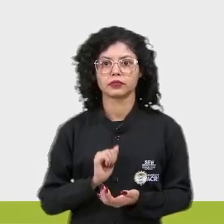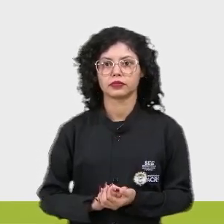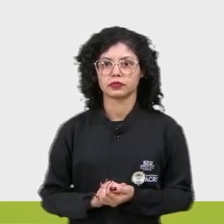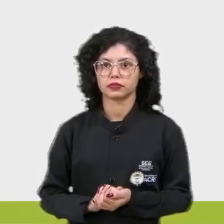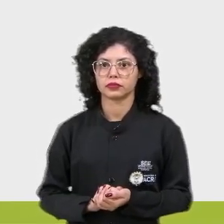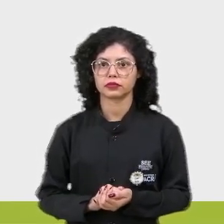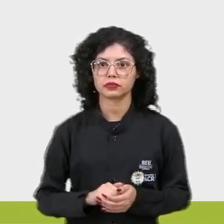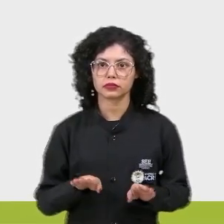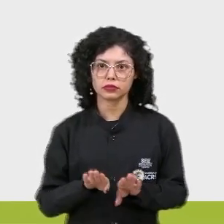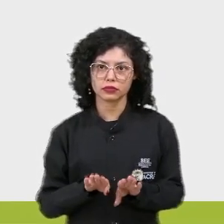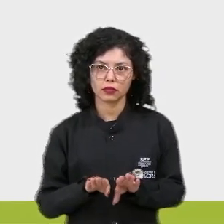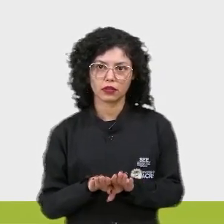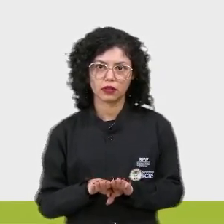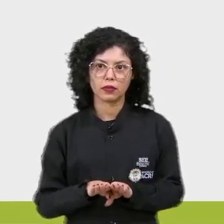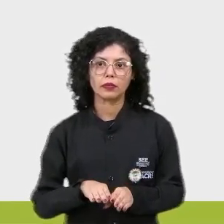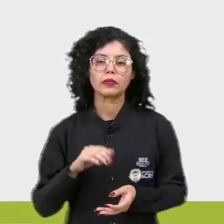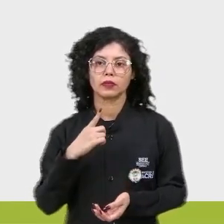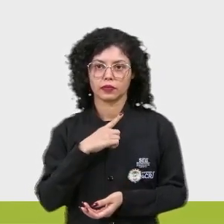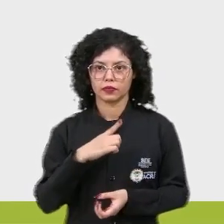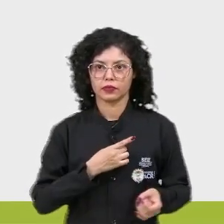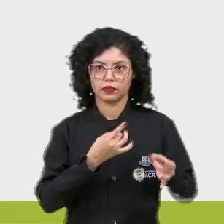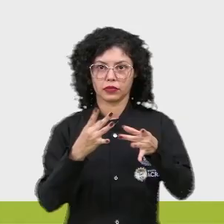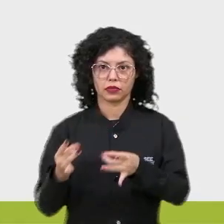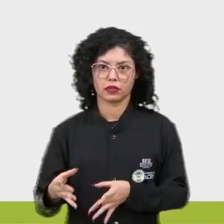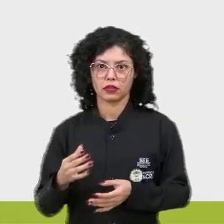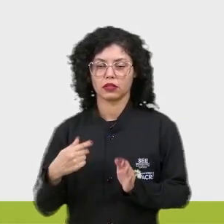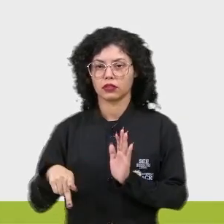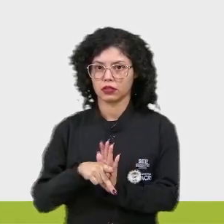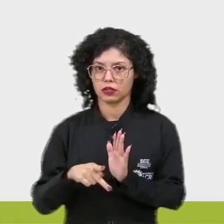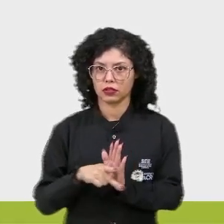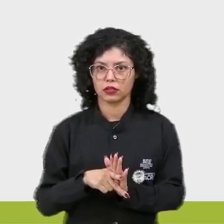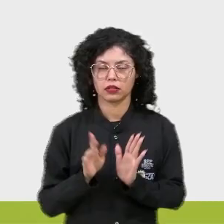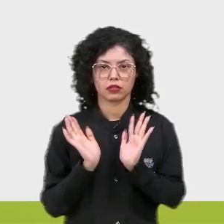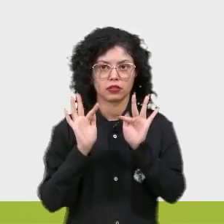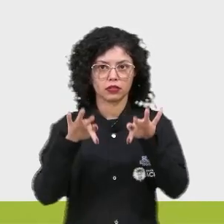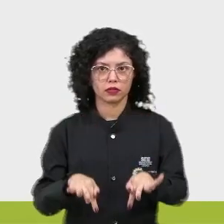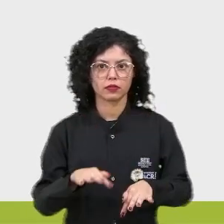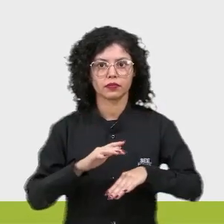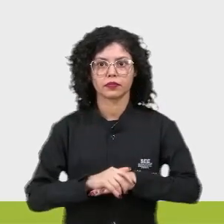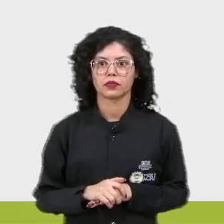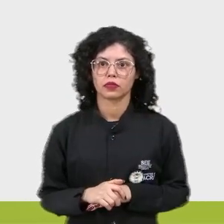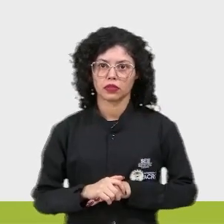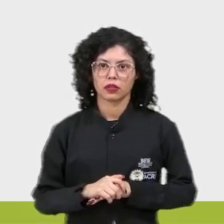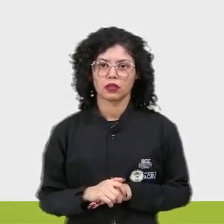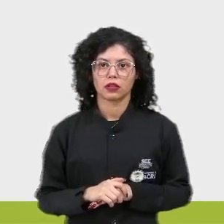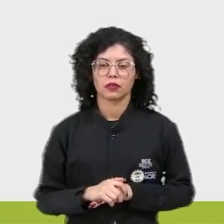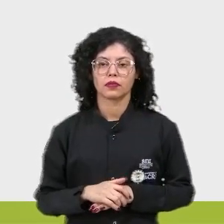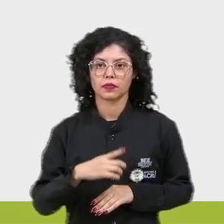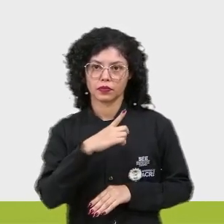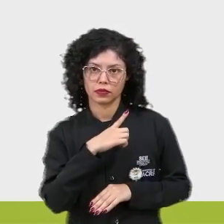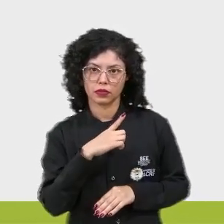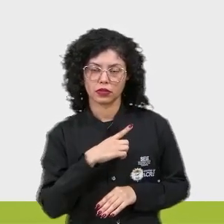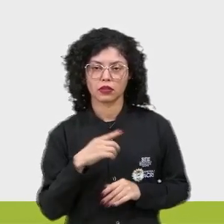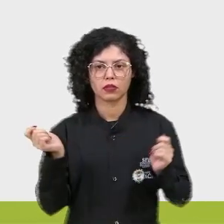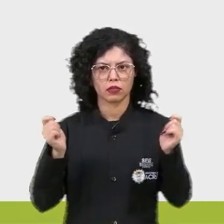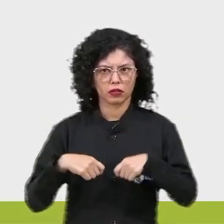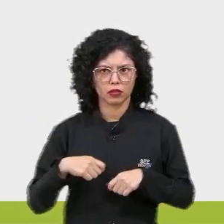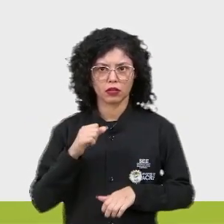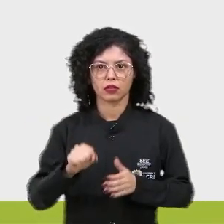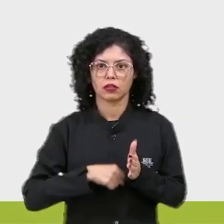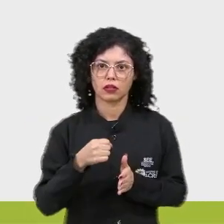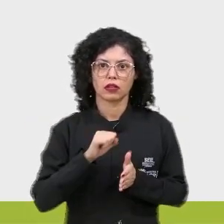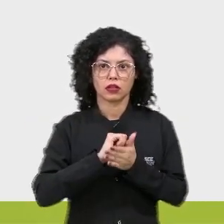meios utilizados para deslocar cargas ou mercadorias até o seu destino final. Os modais de transporte